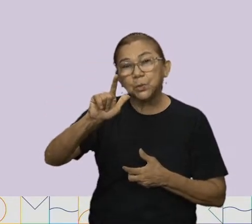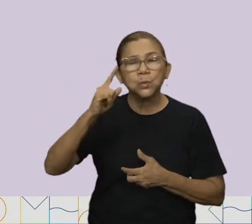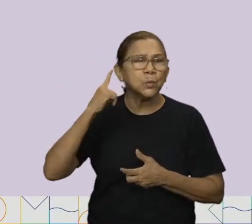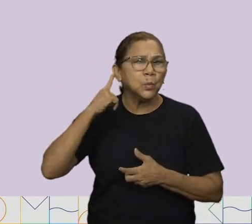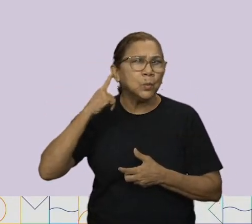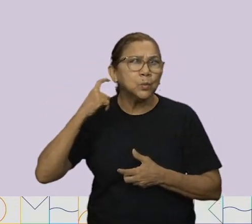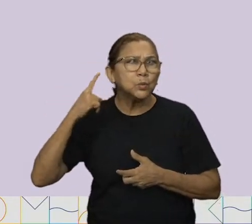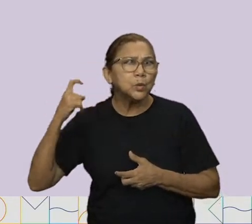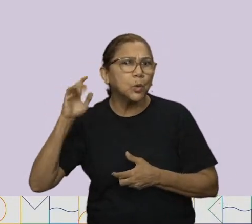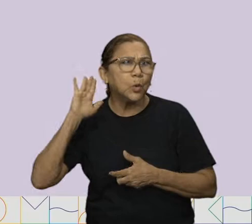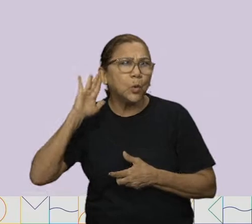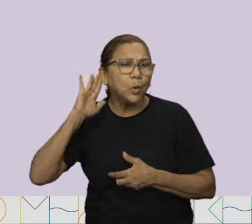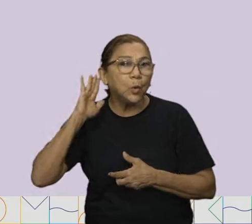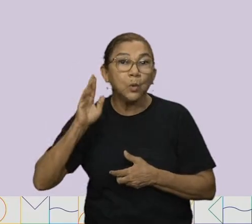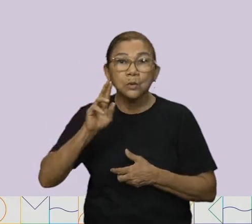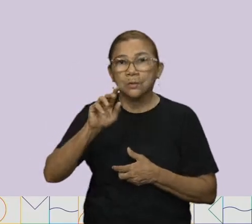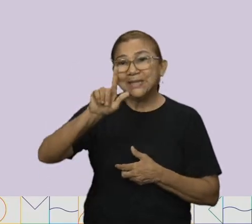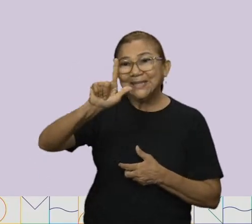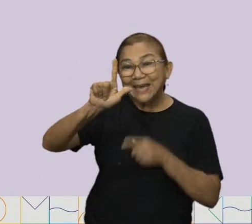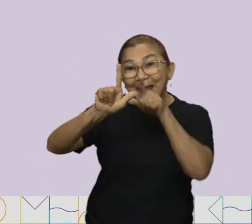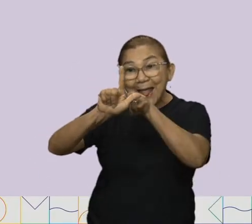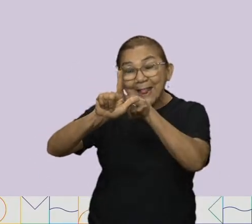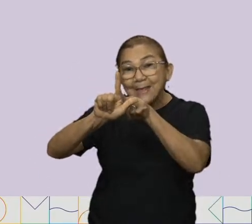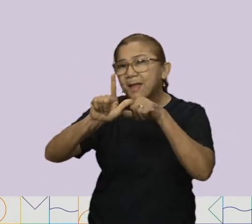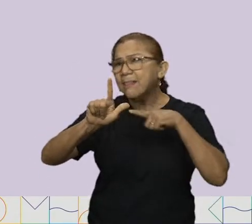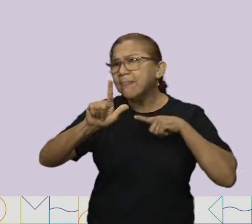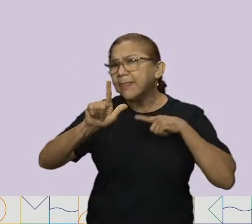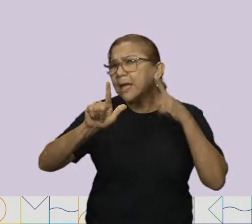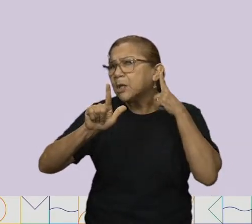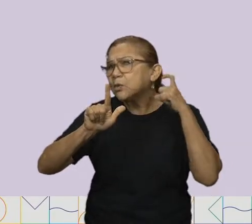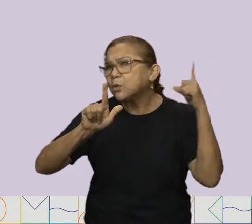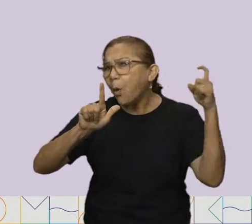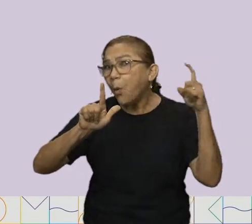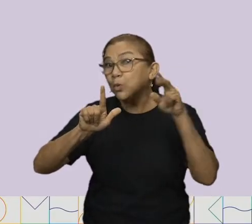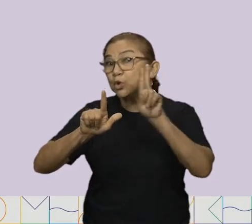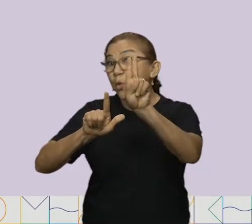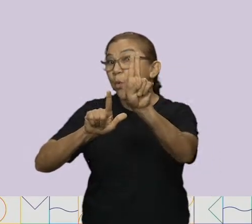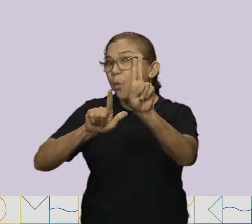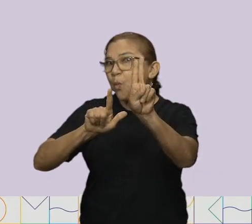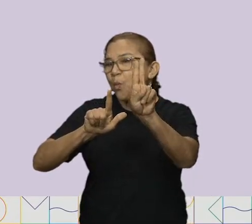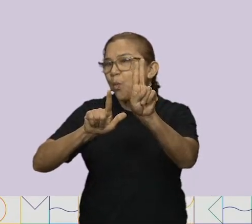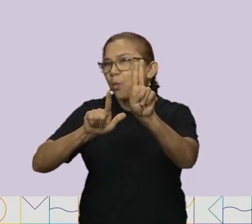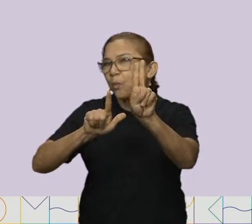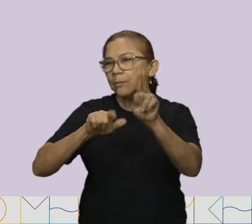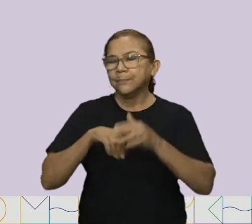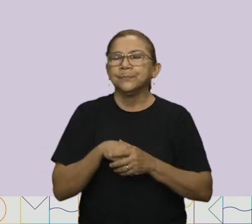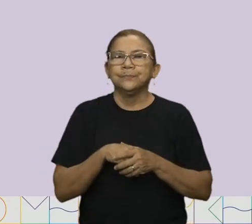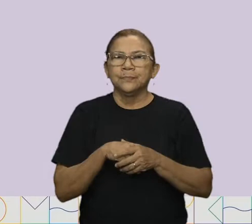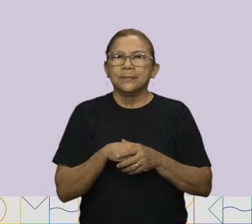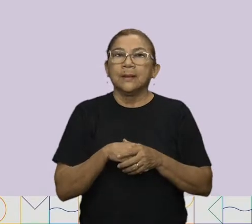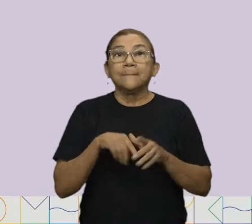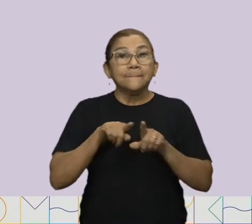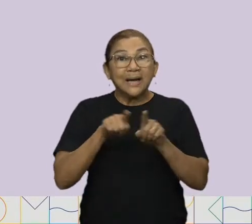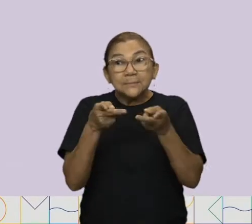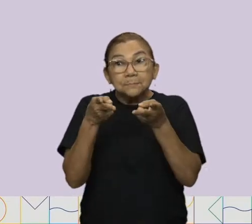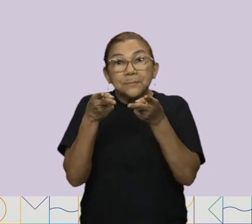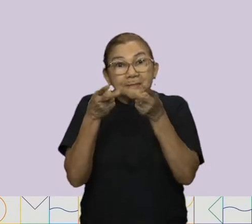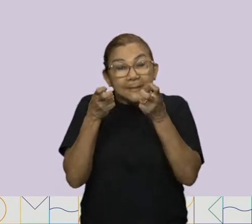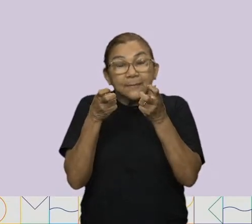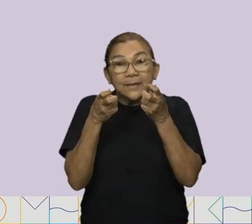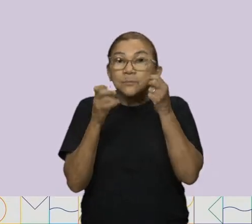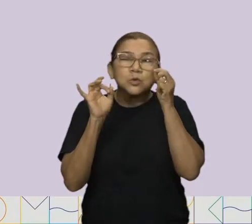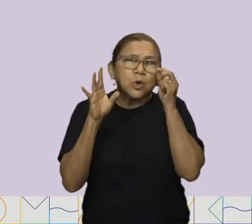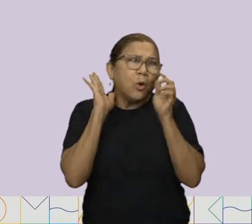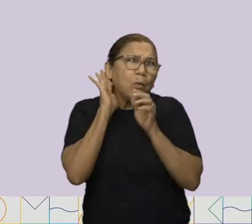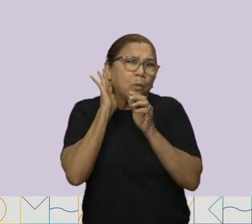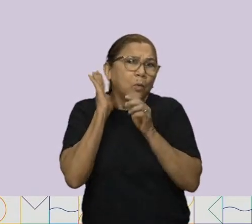só, tá vendo? Visualize. Isso pode acontecer também, porque a gente está olhando, a gente está percebendo o som, não a escrita. Se eu for